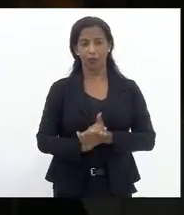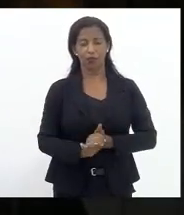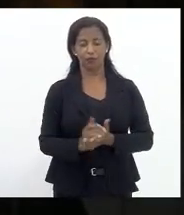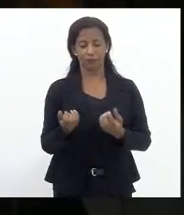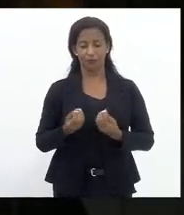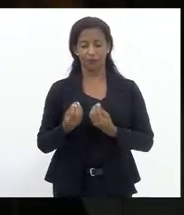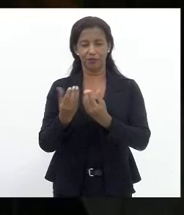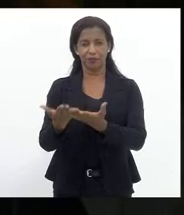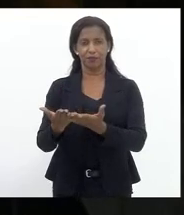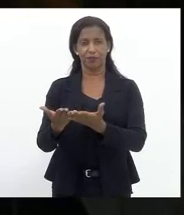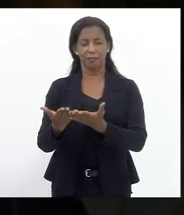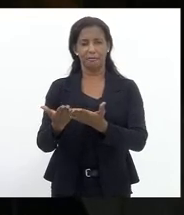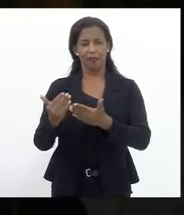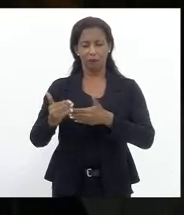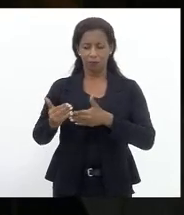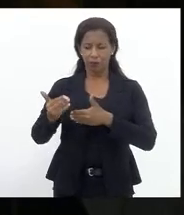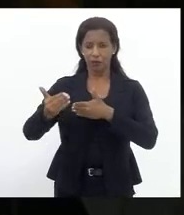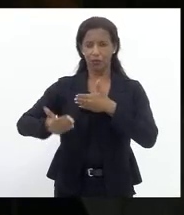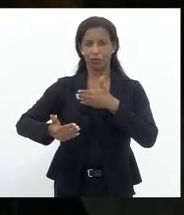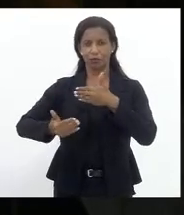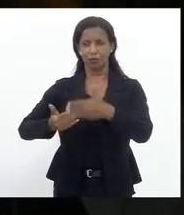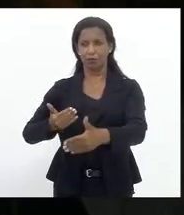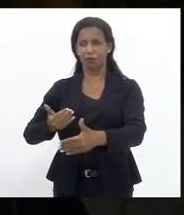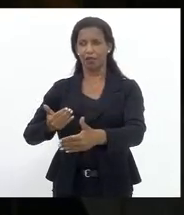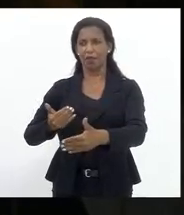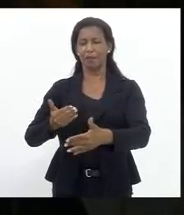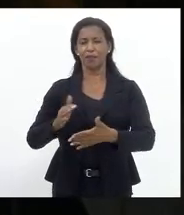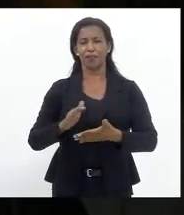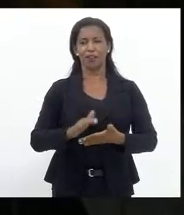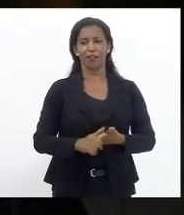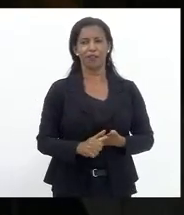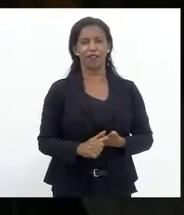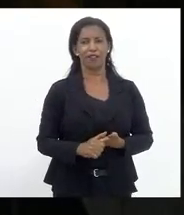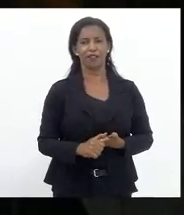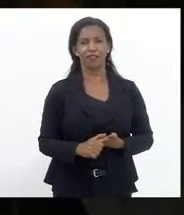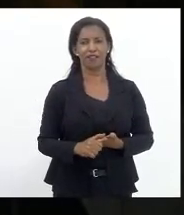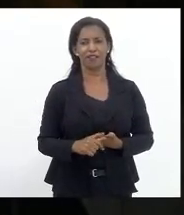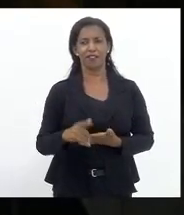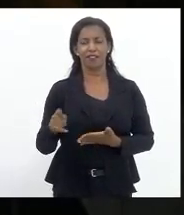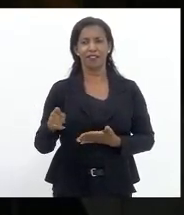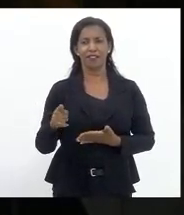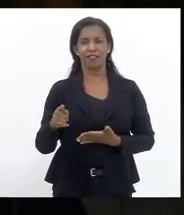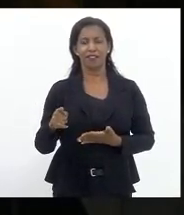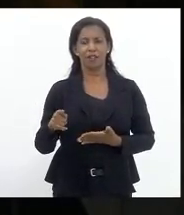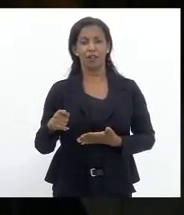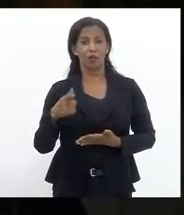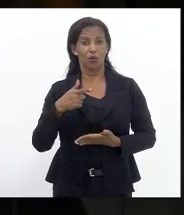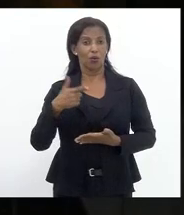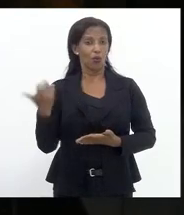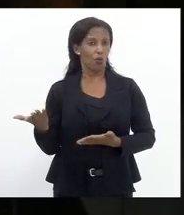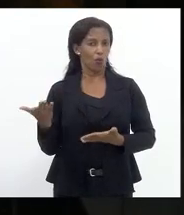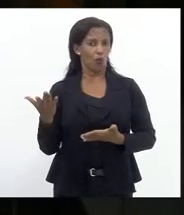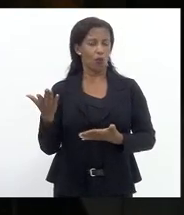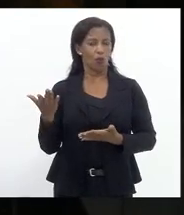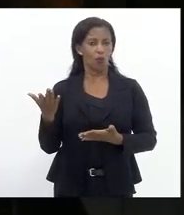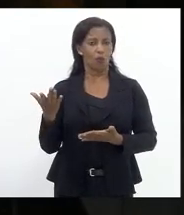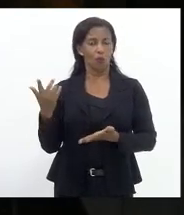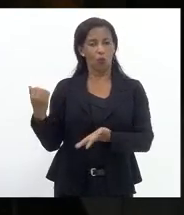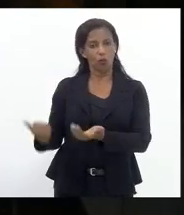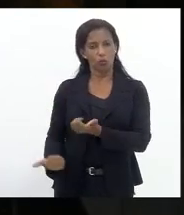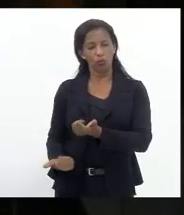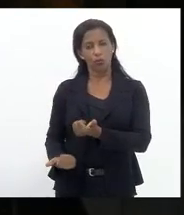o primeiro passo nessa luta, mas a luta continua. Contem com o nosso